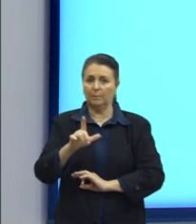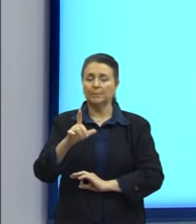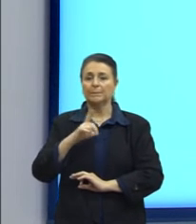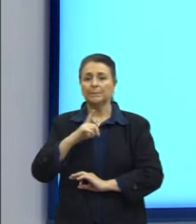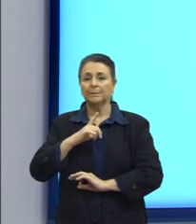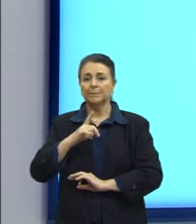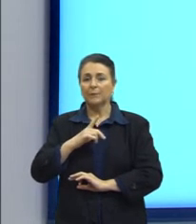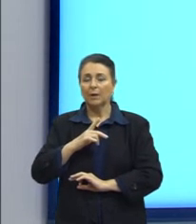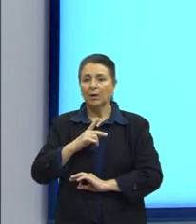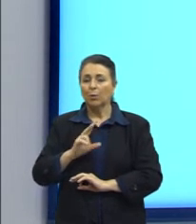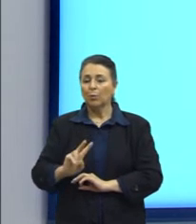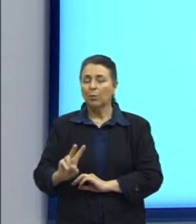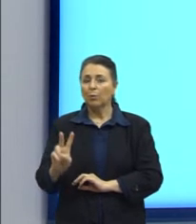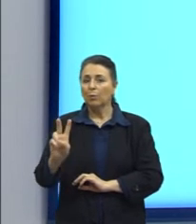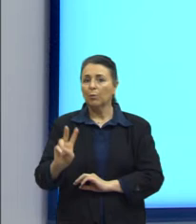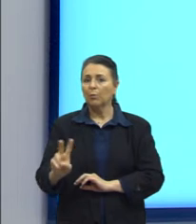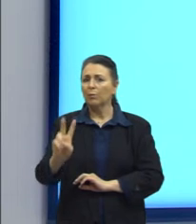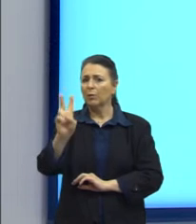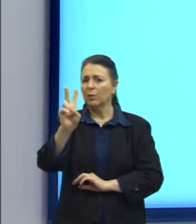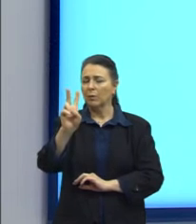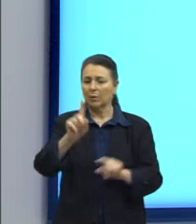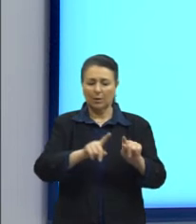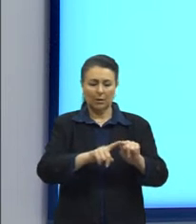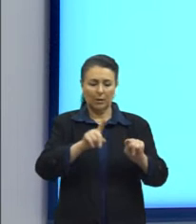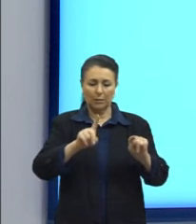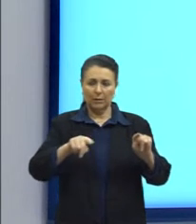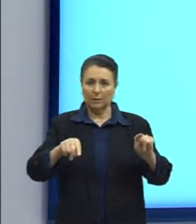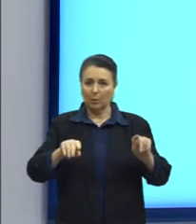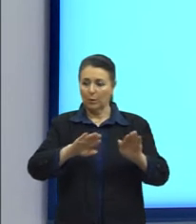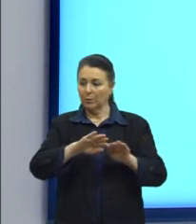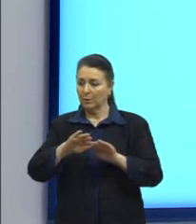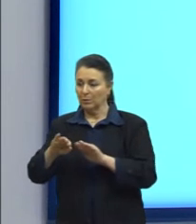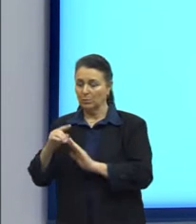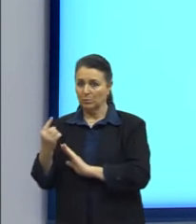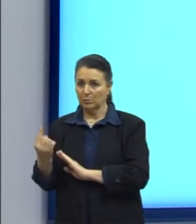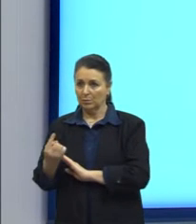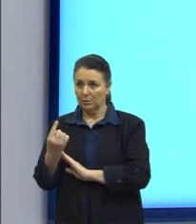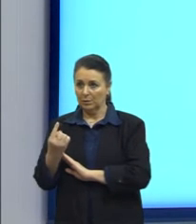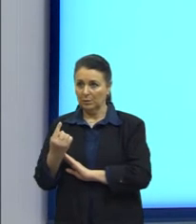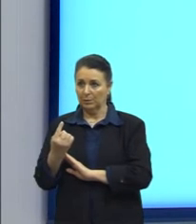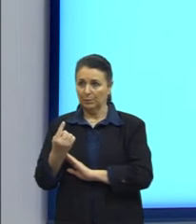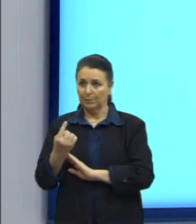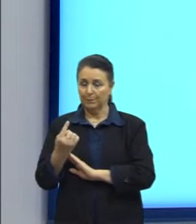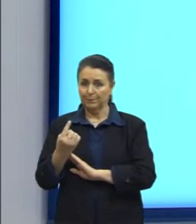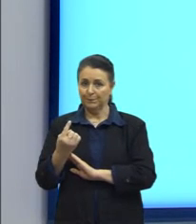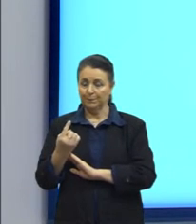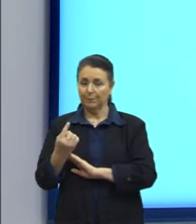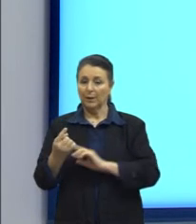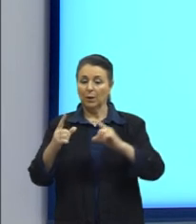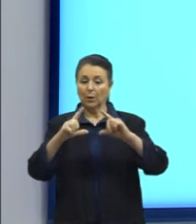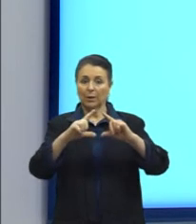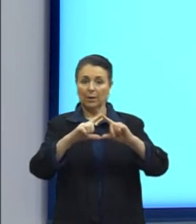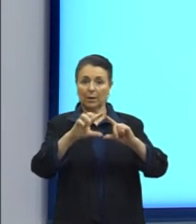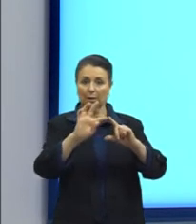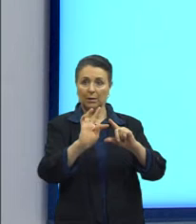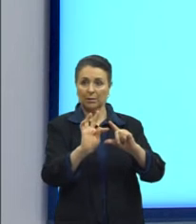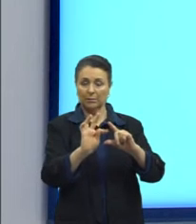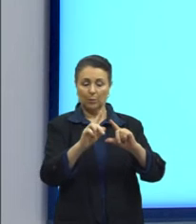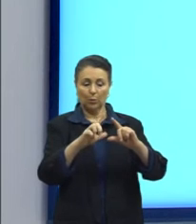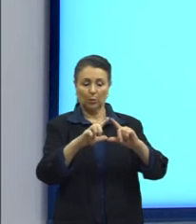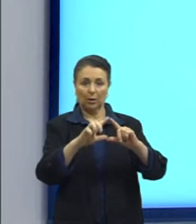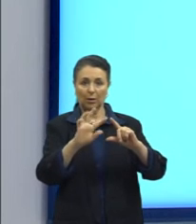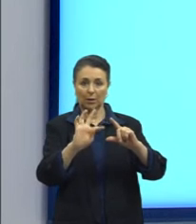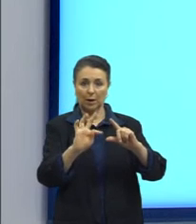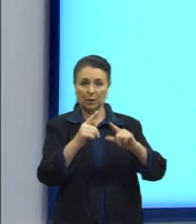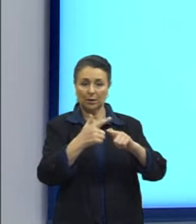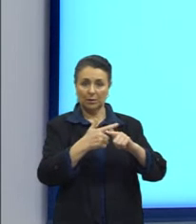quanto que vale né a variação de teta eu vou deixar ele sozinho em que eu vou passar Então esse delta t ele tá